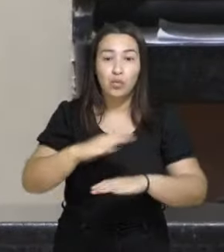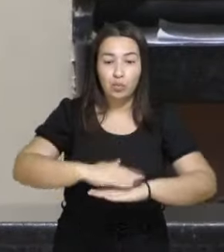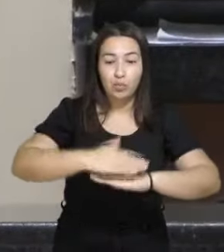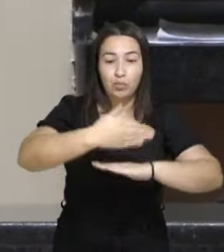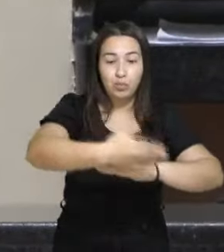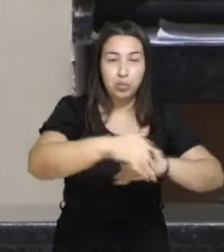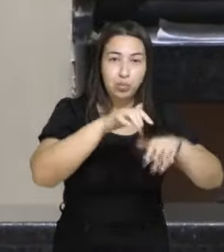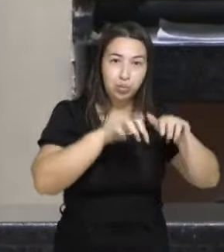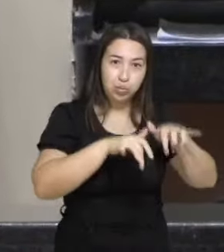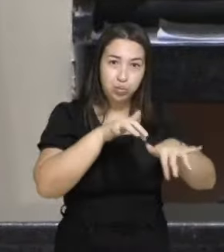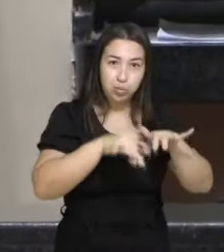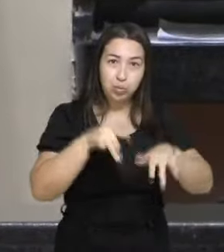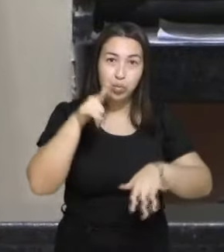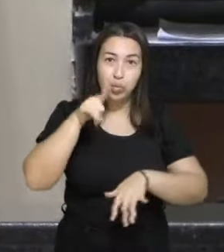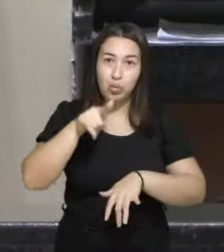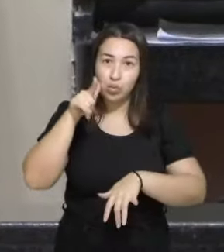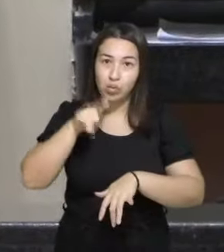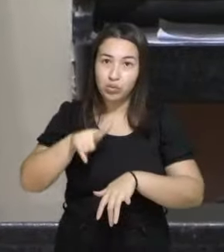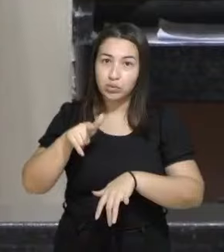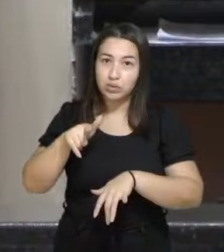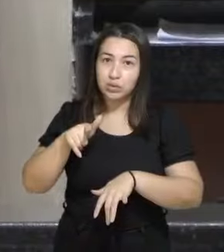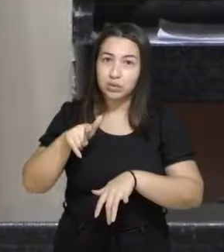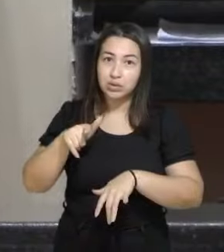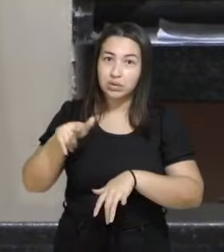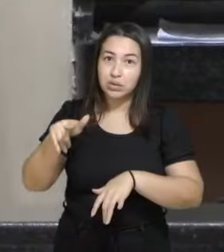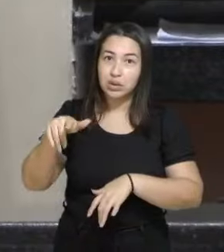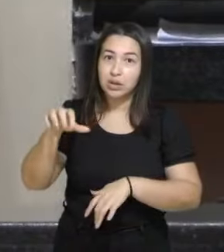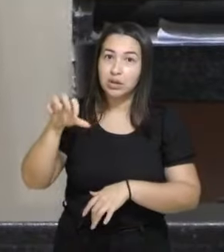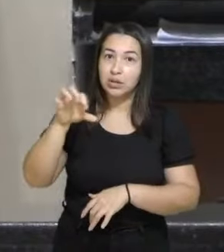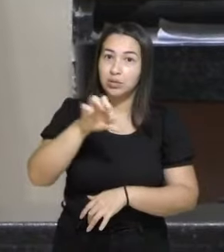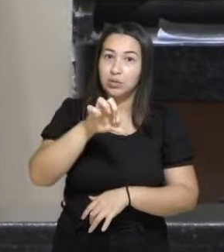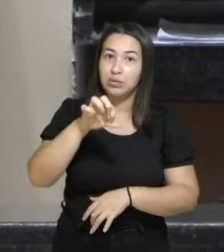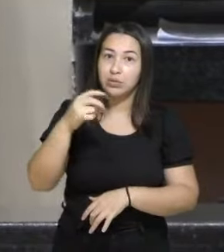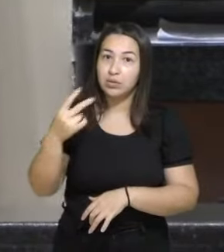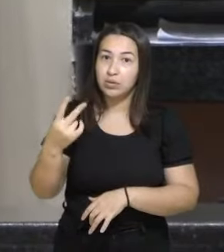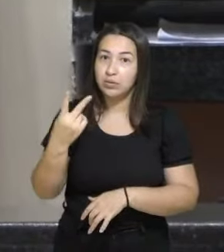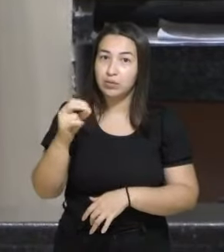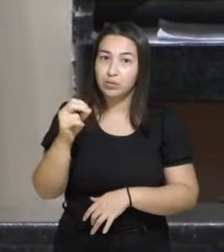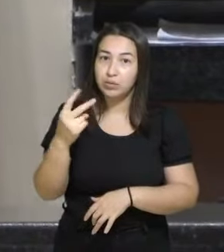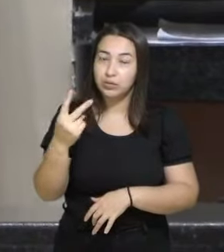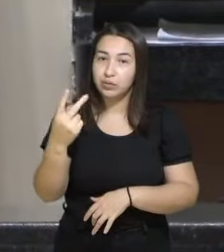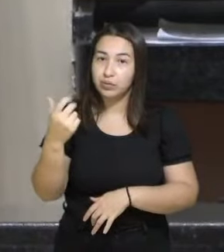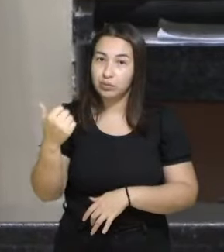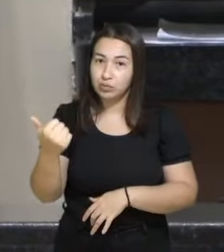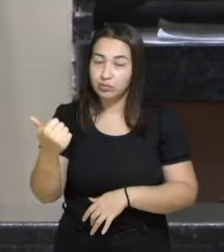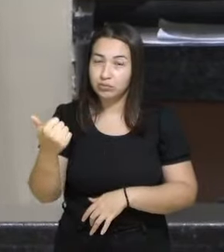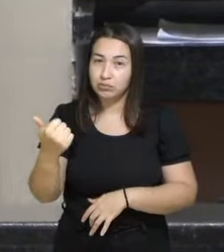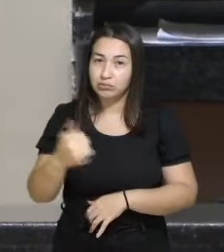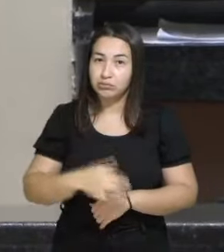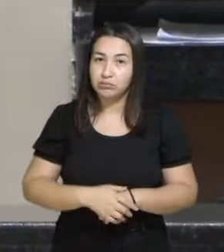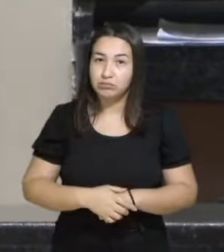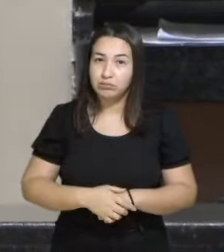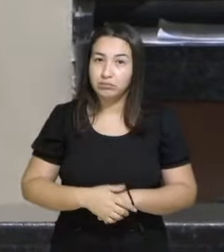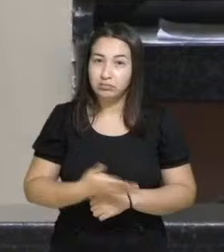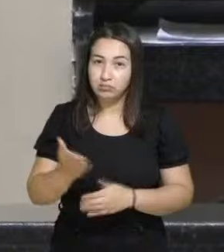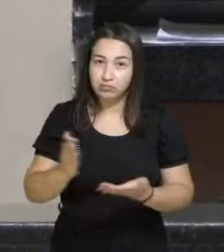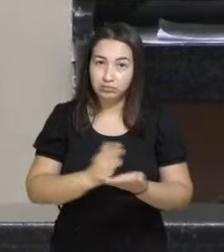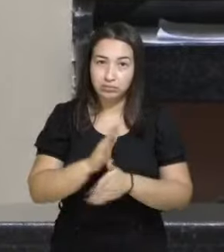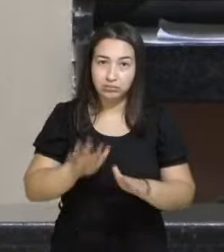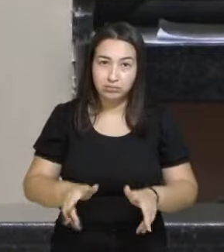eletrônico 99/2021, em discussão. Não havendo quem queira discutir em votação, deputados que aprovam, permaneçam como se